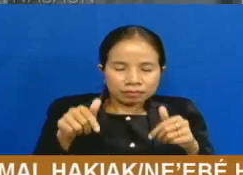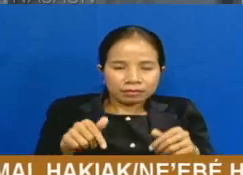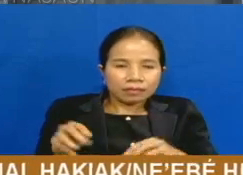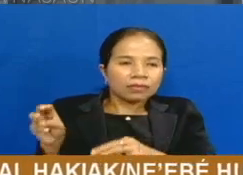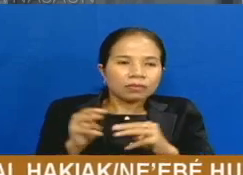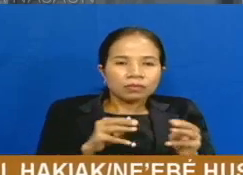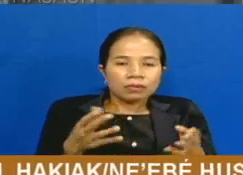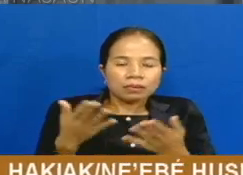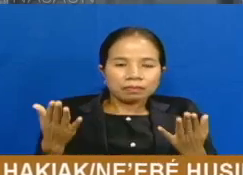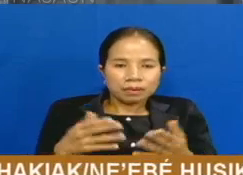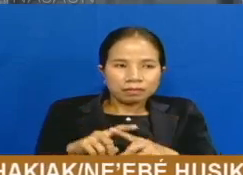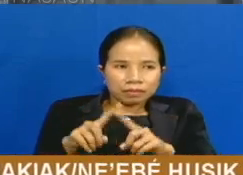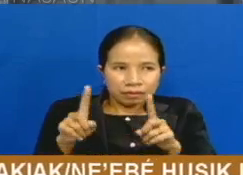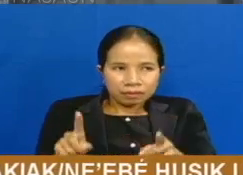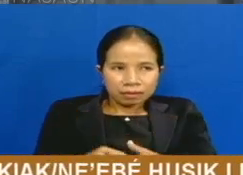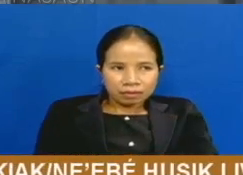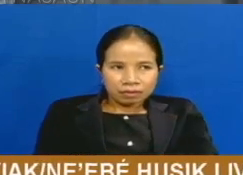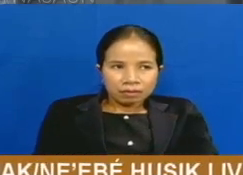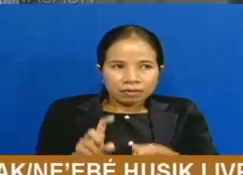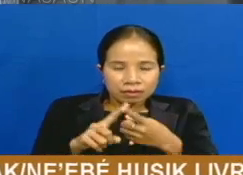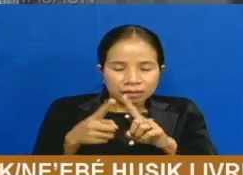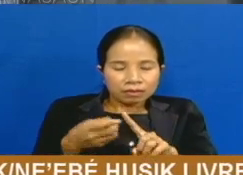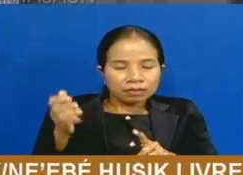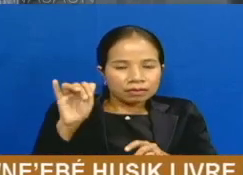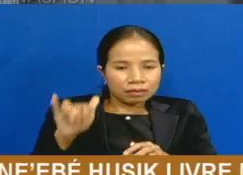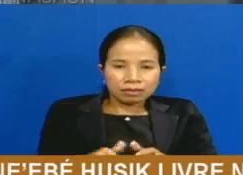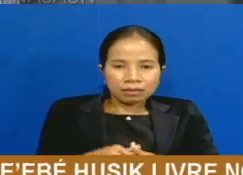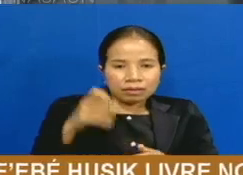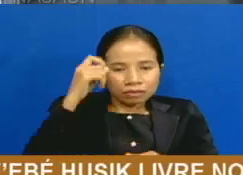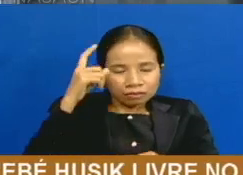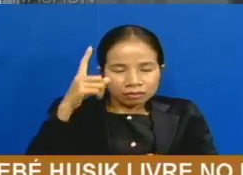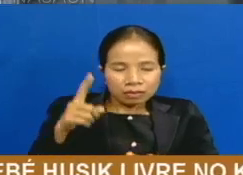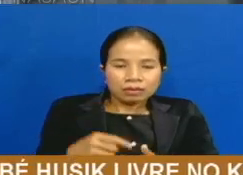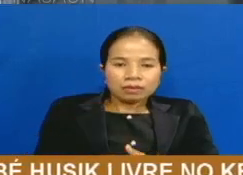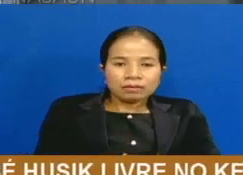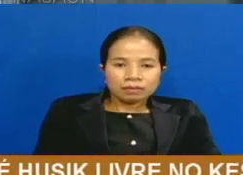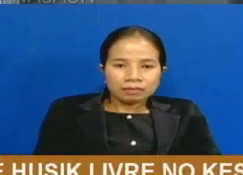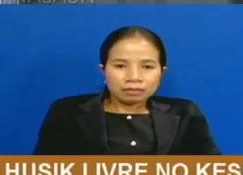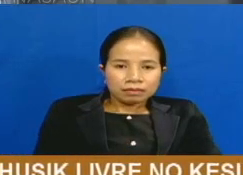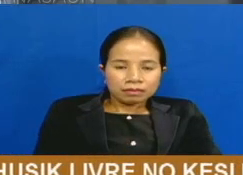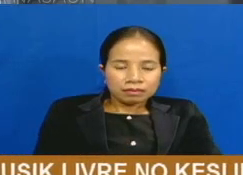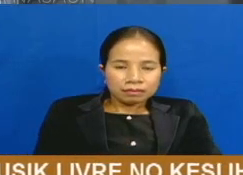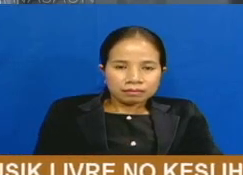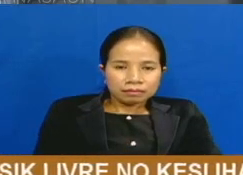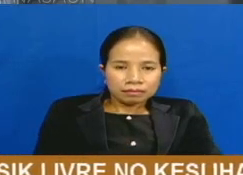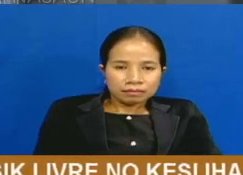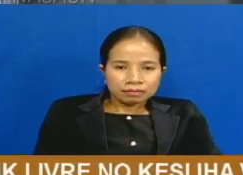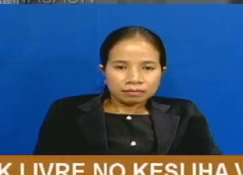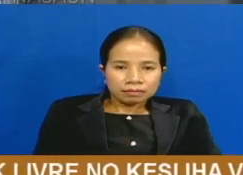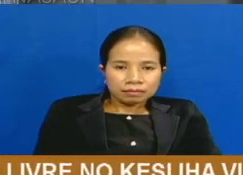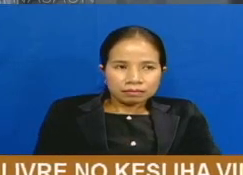be. Mai be, maluk sira, comprende ba, kondisau ho